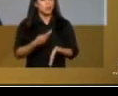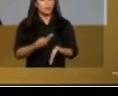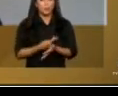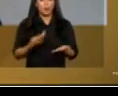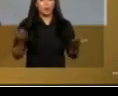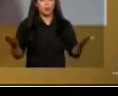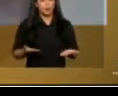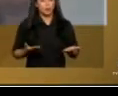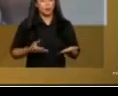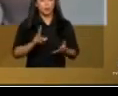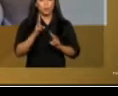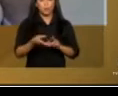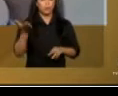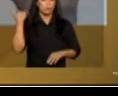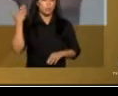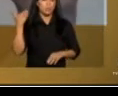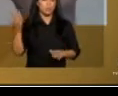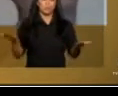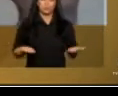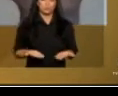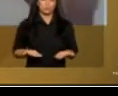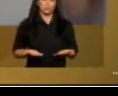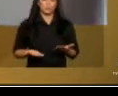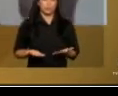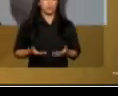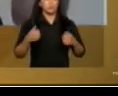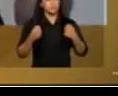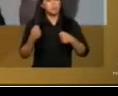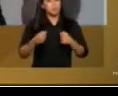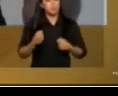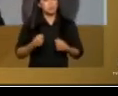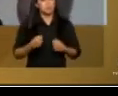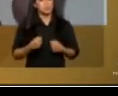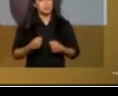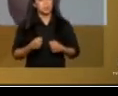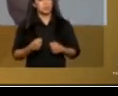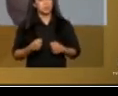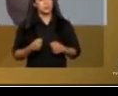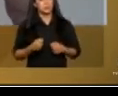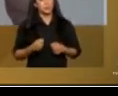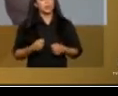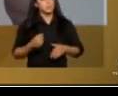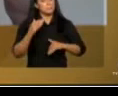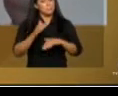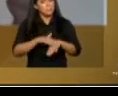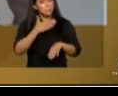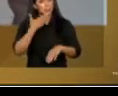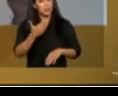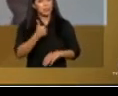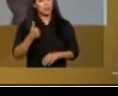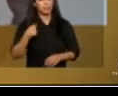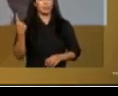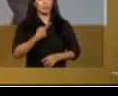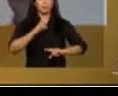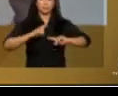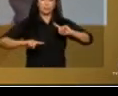XXI. Devemos caminhar sempre que possível para agregar valor aos nossos produtos. Se o